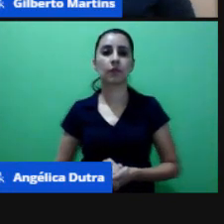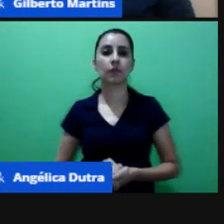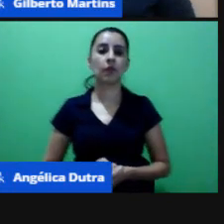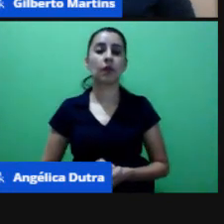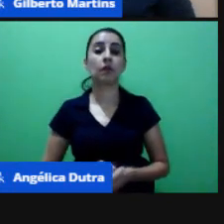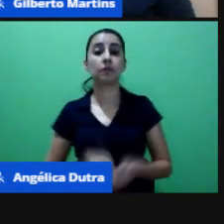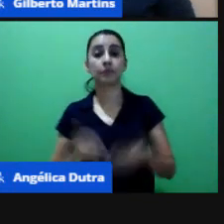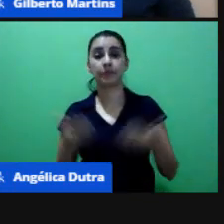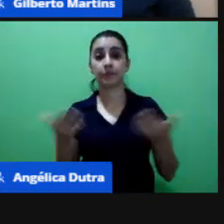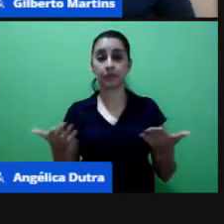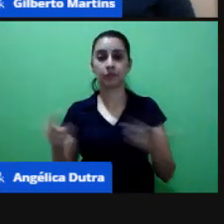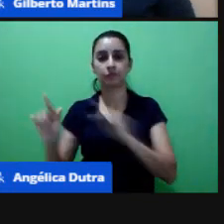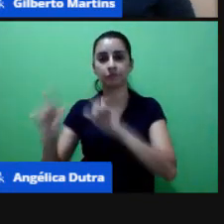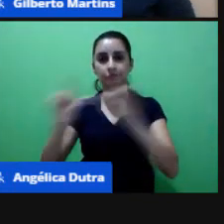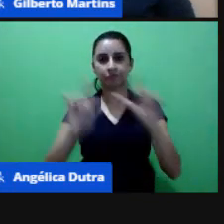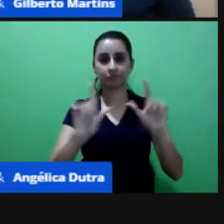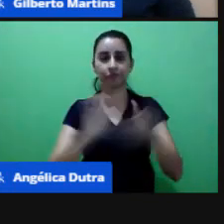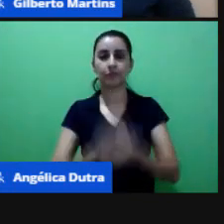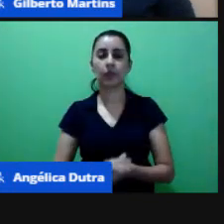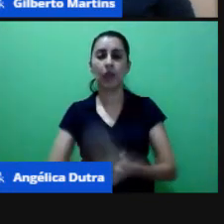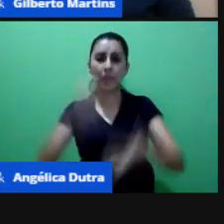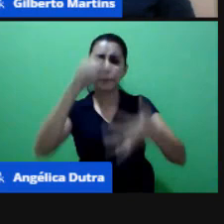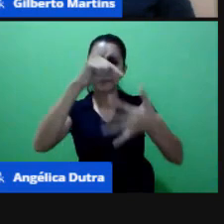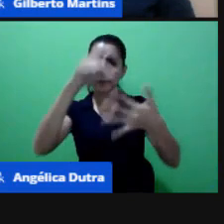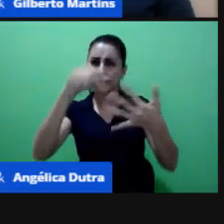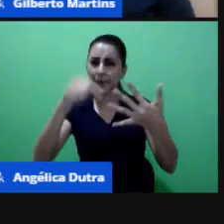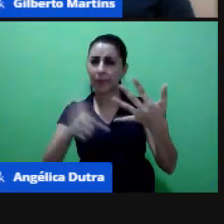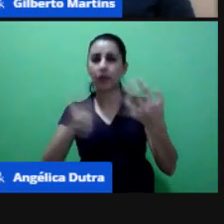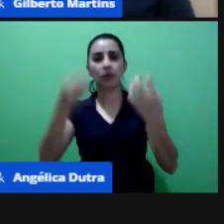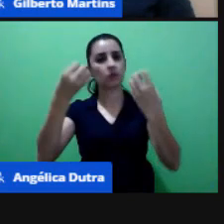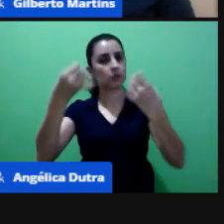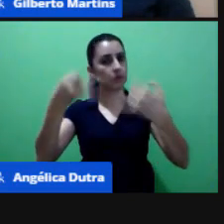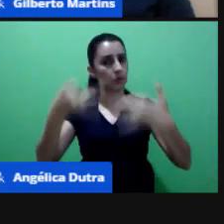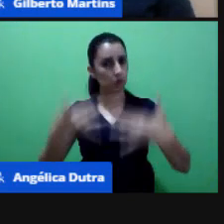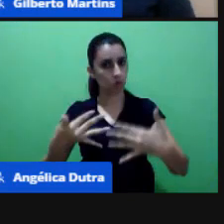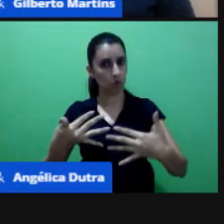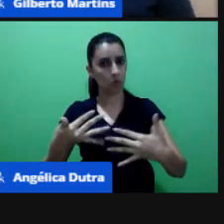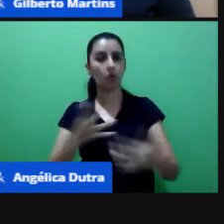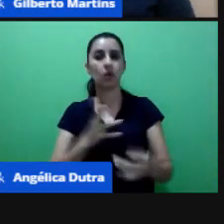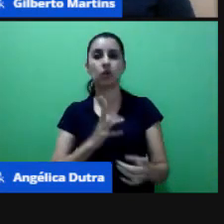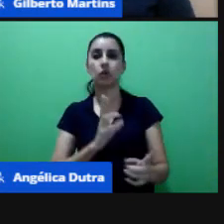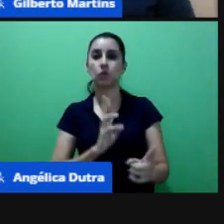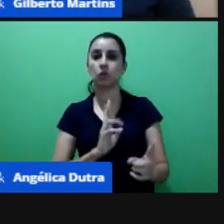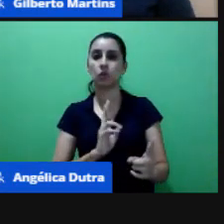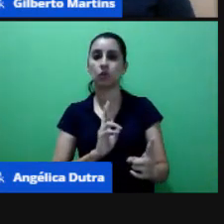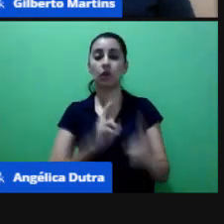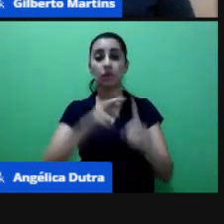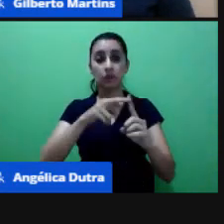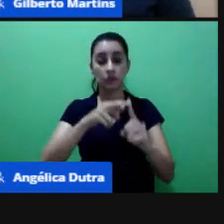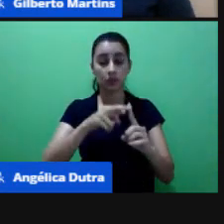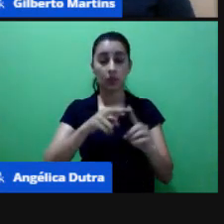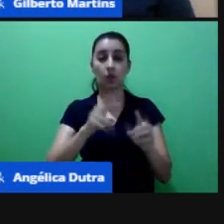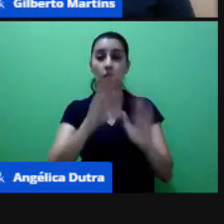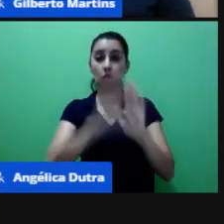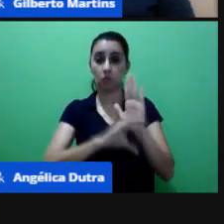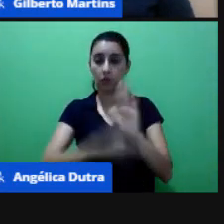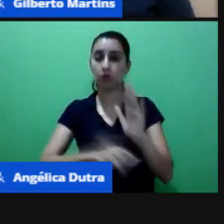Então, todos que nós elencamos no componente curricular de língua portuguesa são